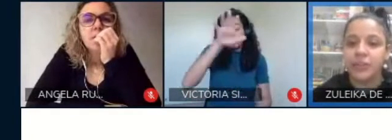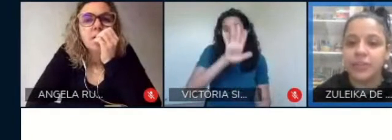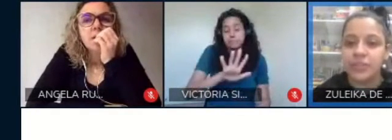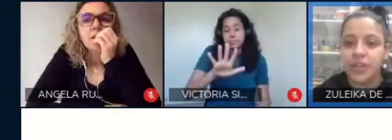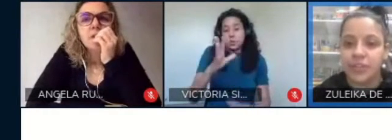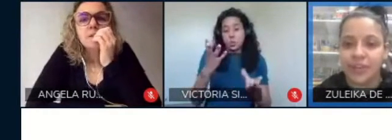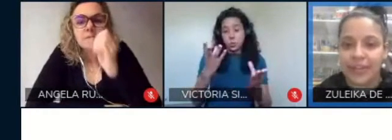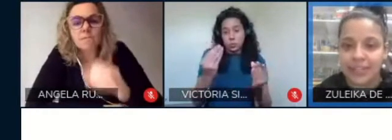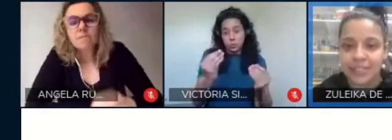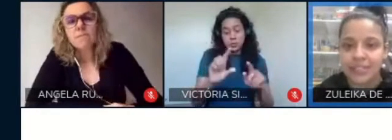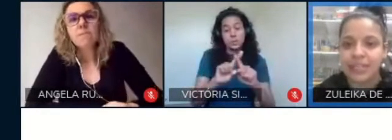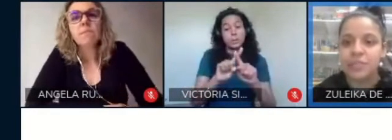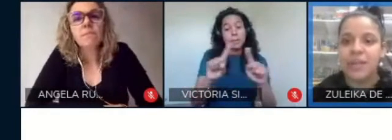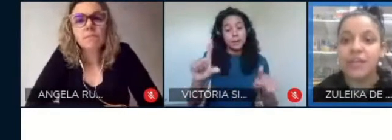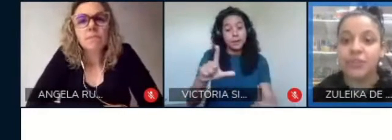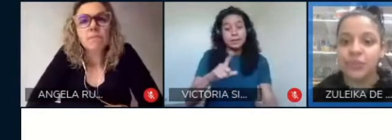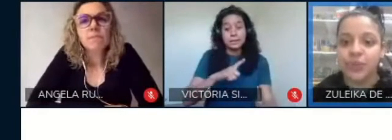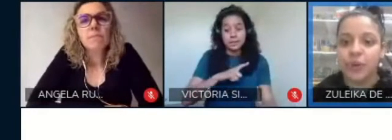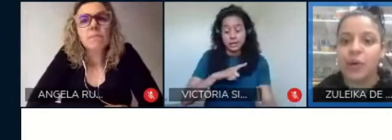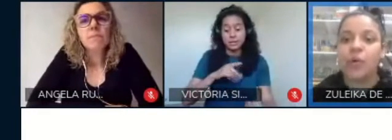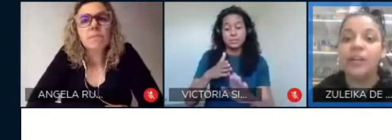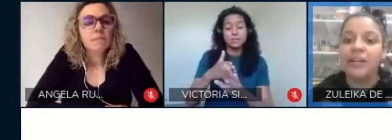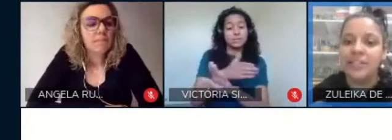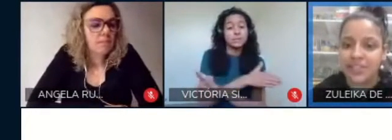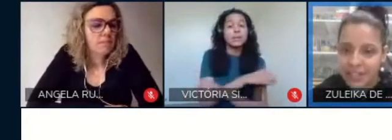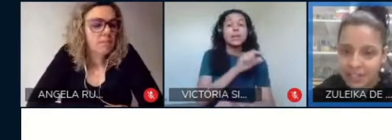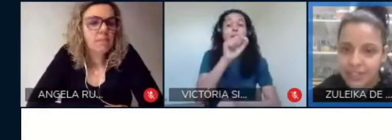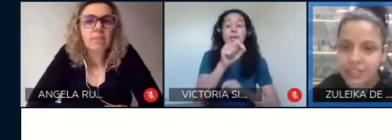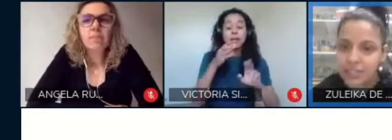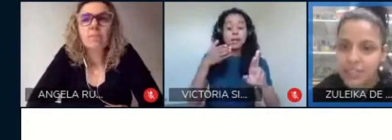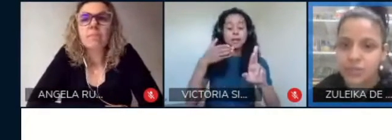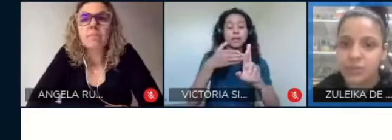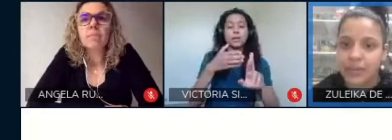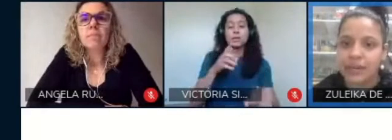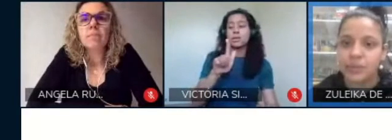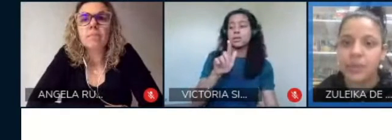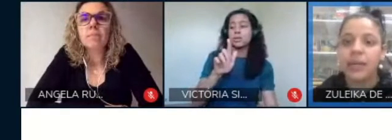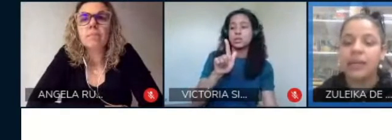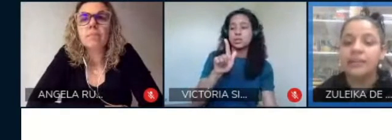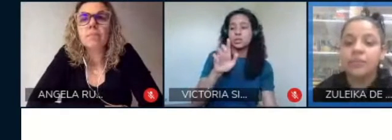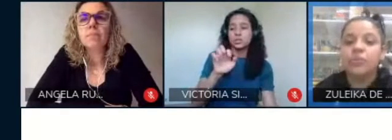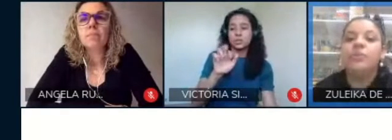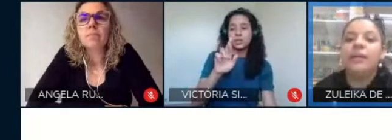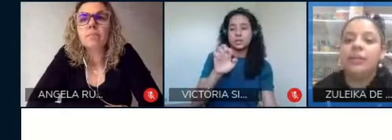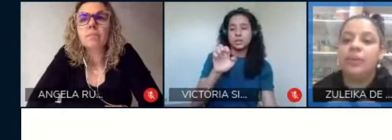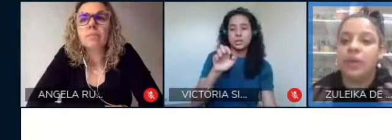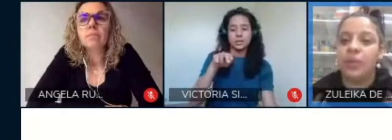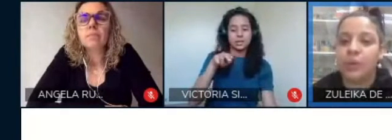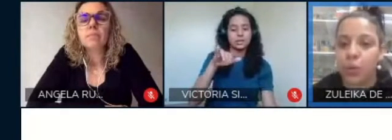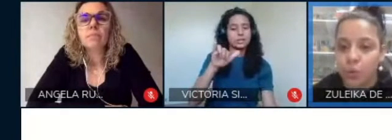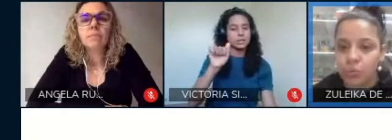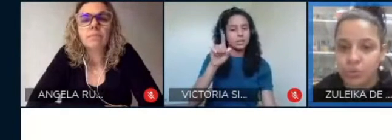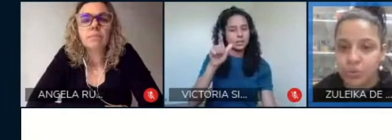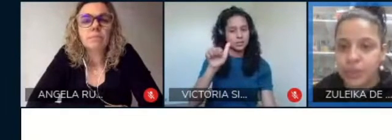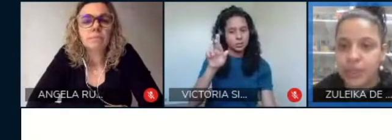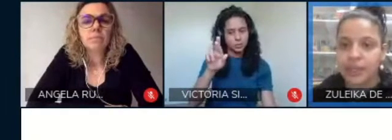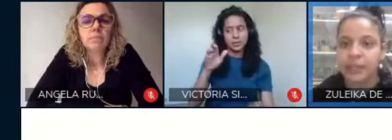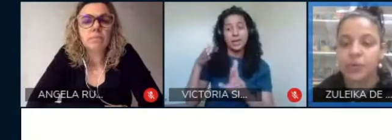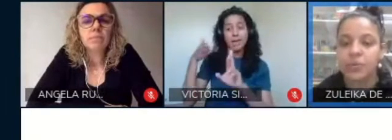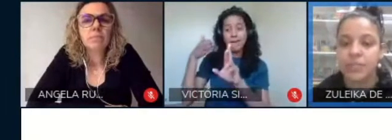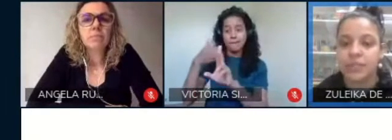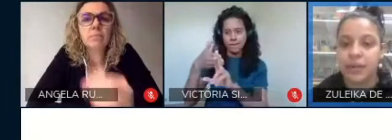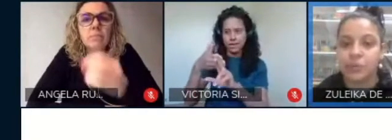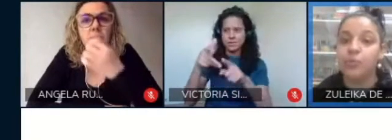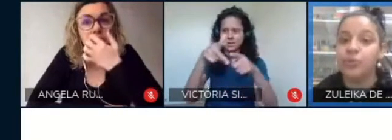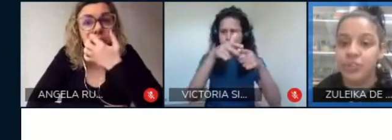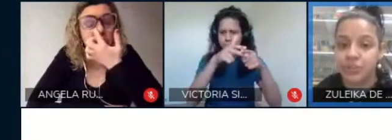os gerenciadores de referências, eles me ajudam a organizar esses resultados. Então, tudo aquilo que eu encontro